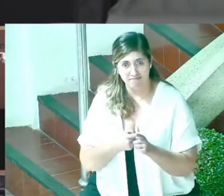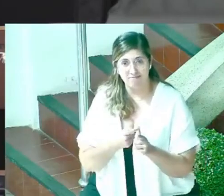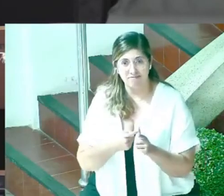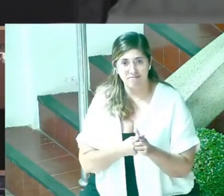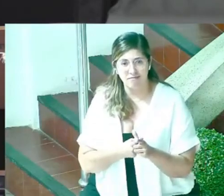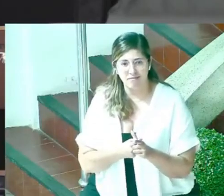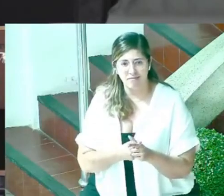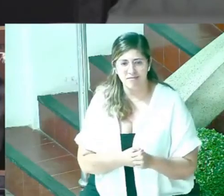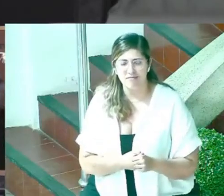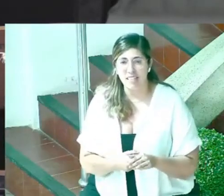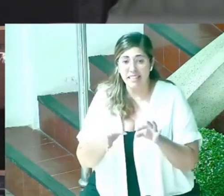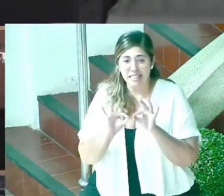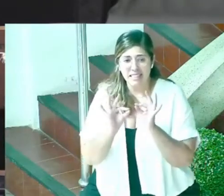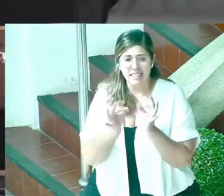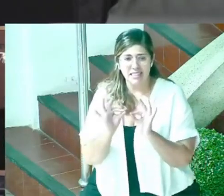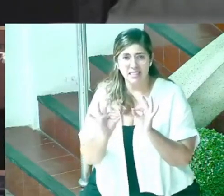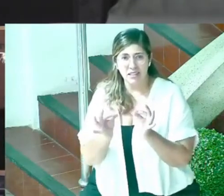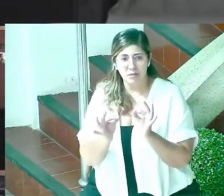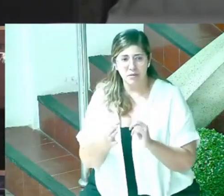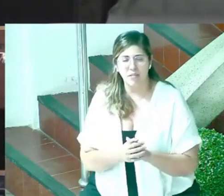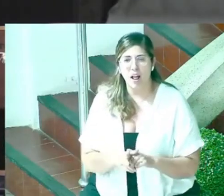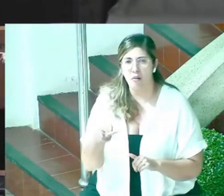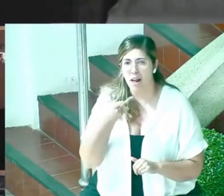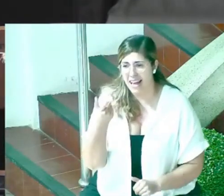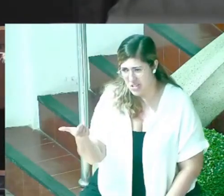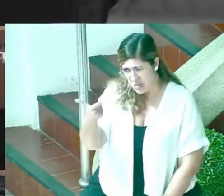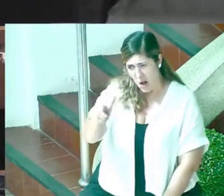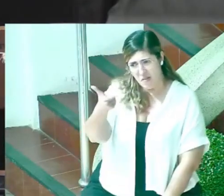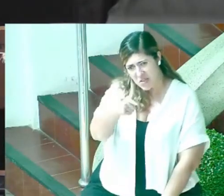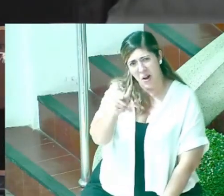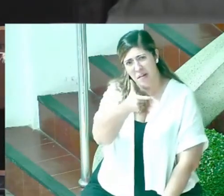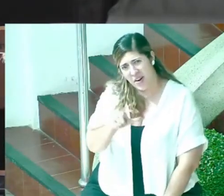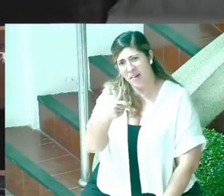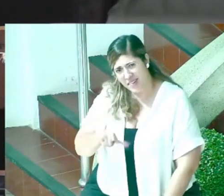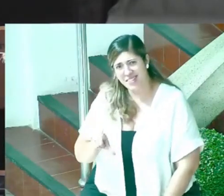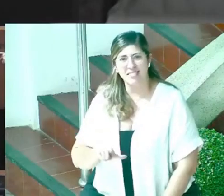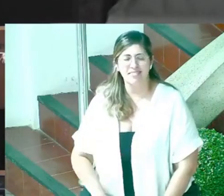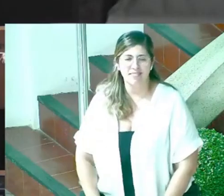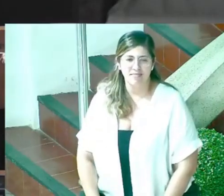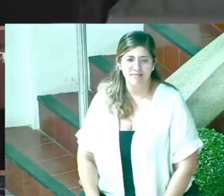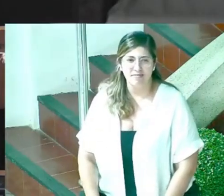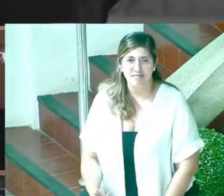E está tudo certo, isso é justo. Justo, nada de errado.